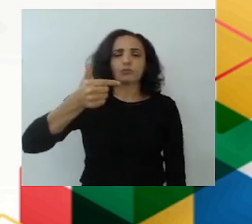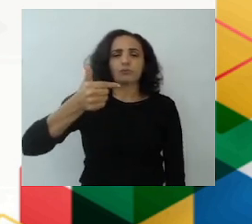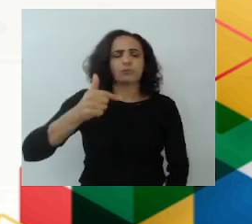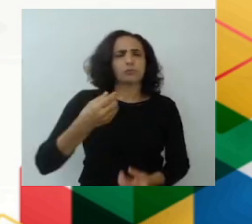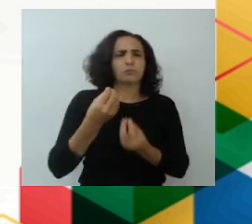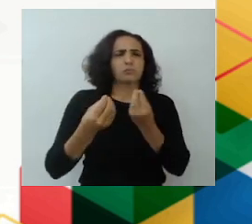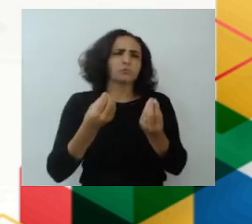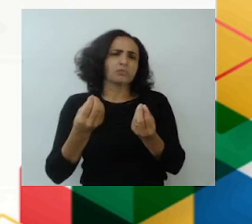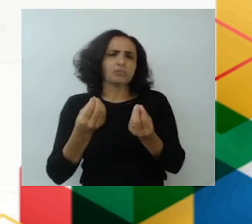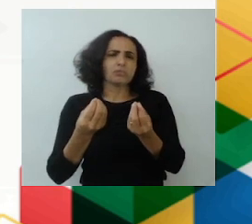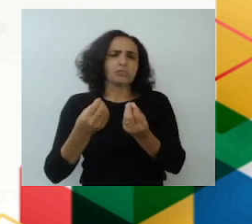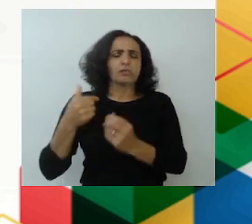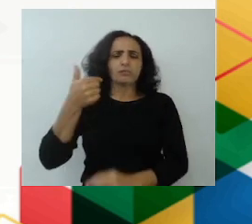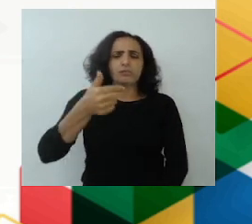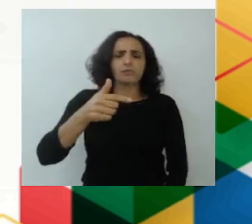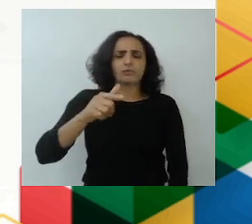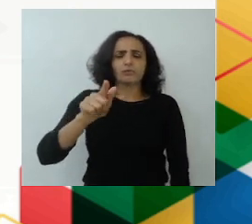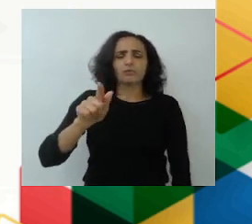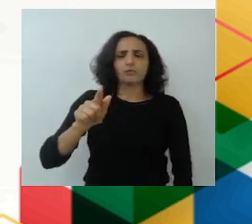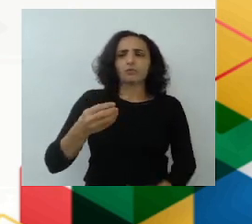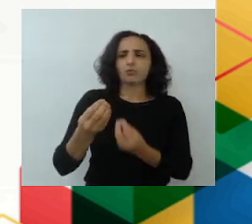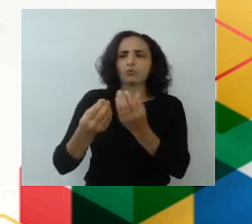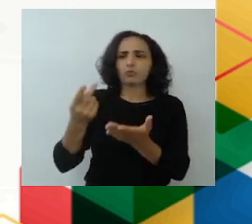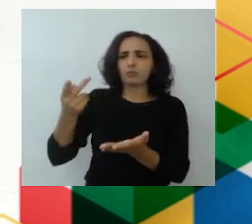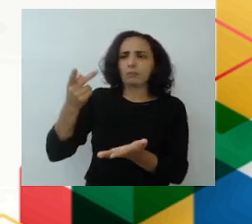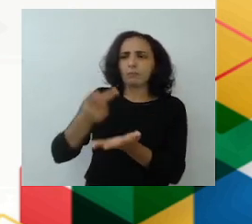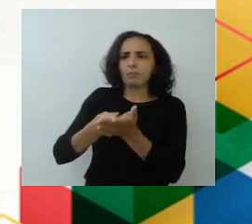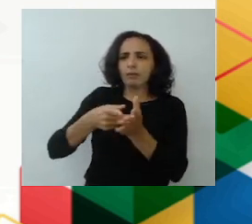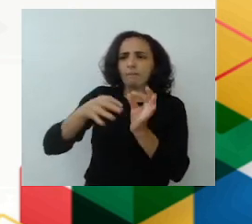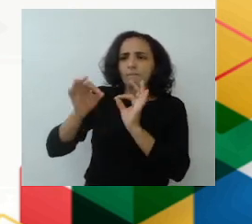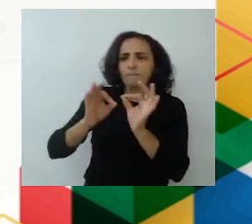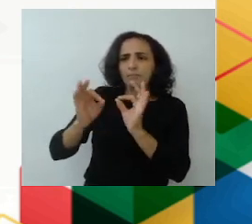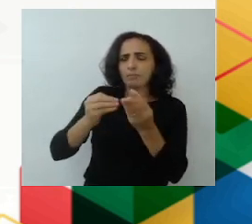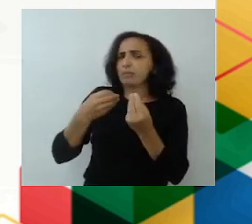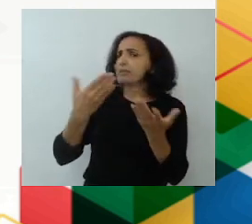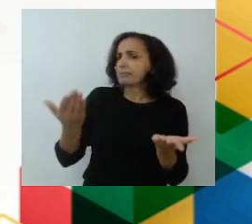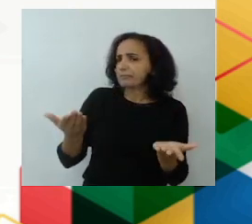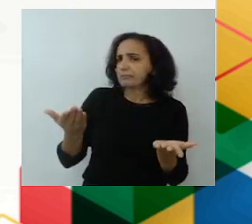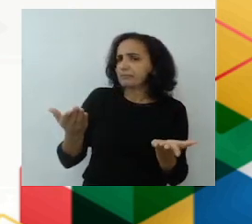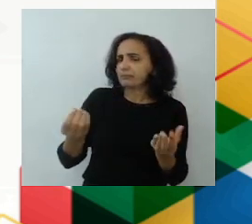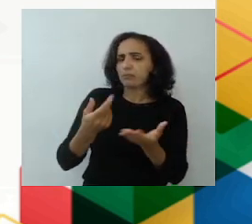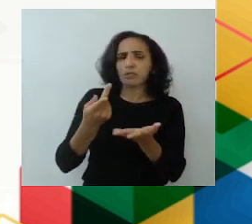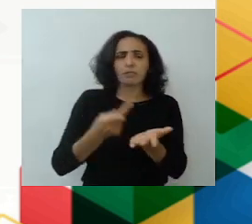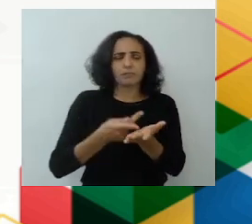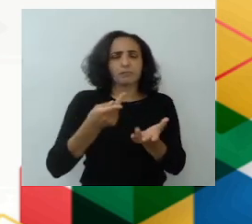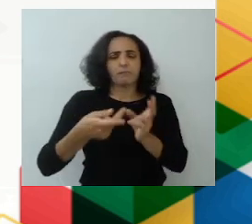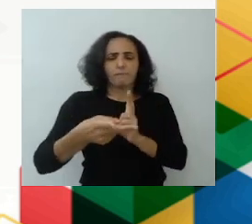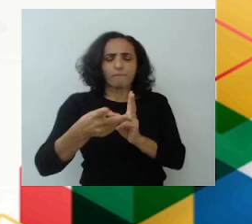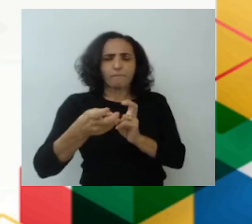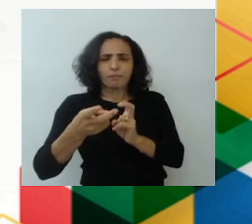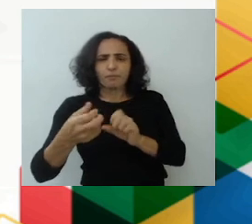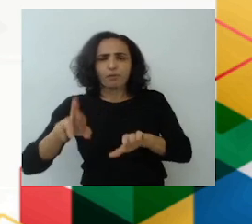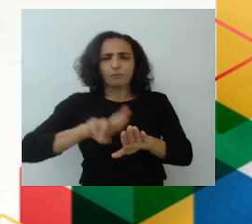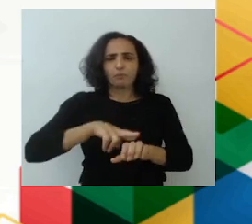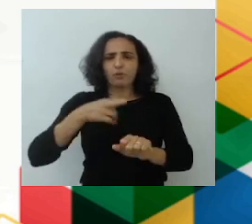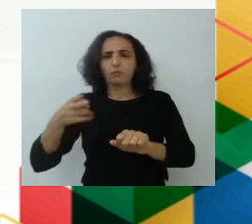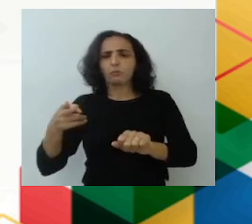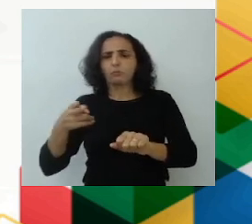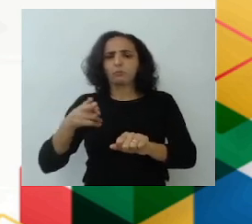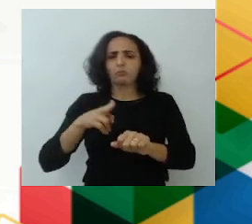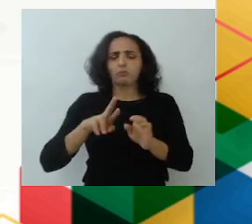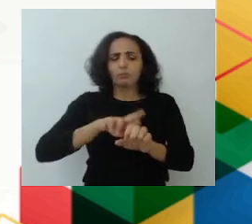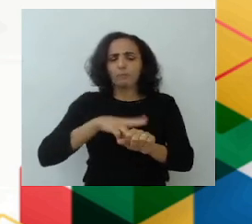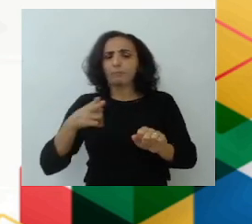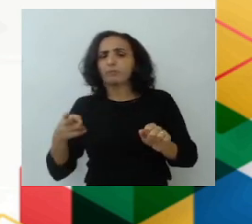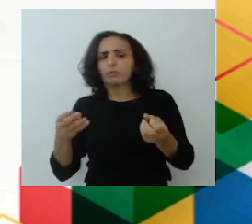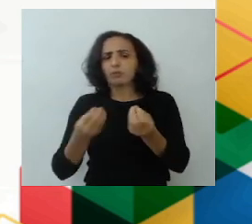Se eu tiver que o maior expoente da função seja 1, por exemplo, então a gente vai ter as funções do primeiro grau, que